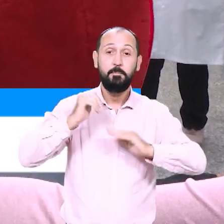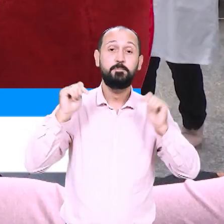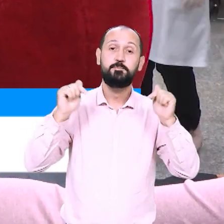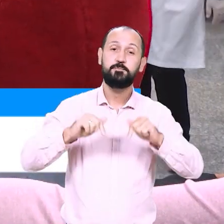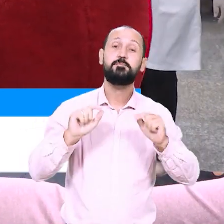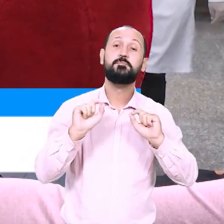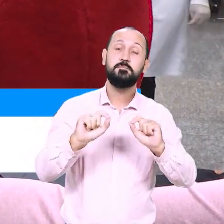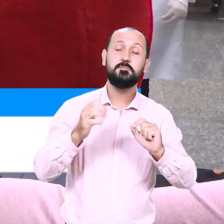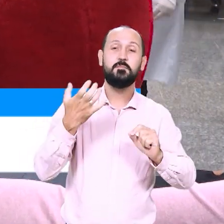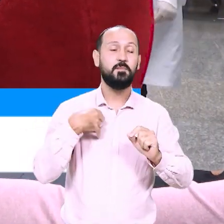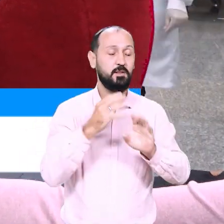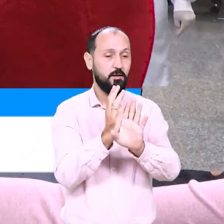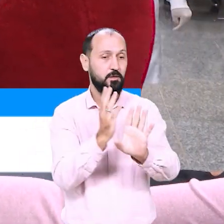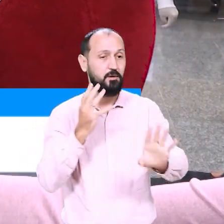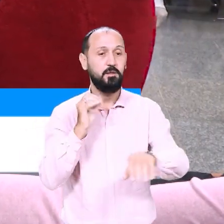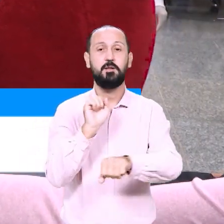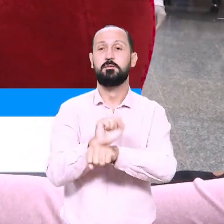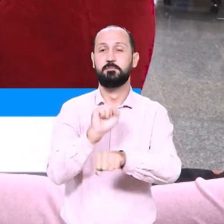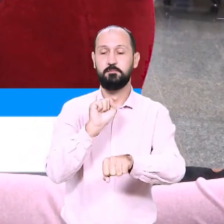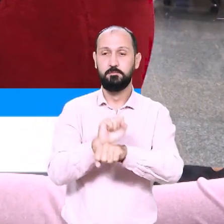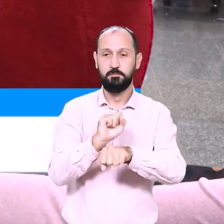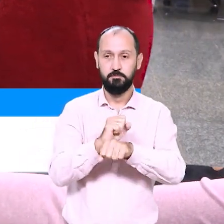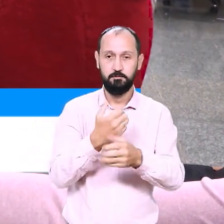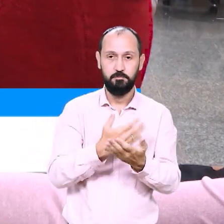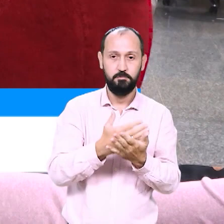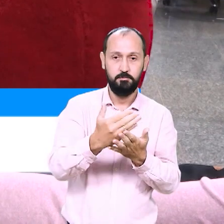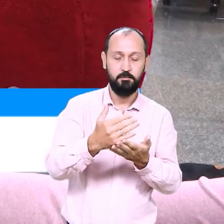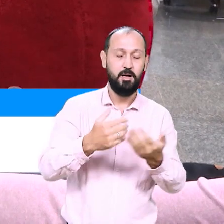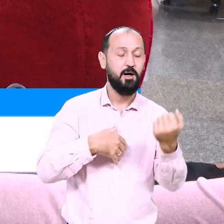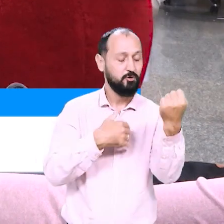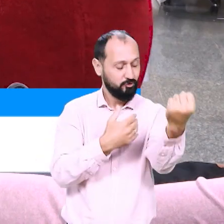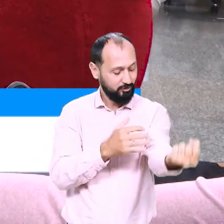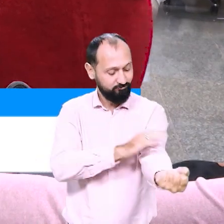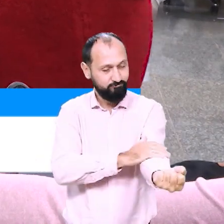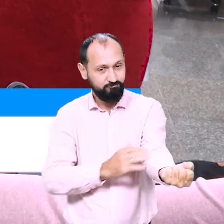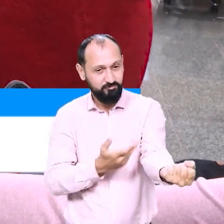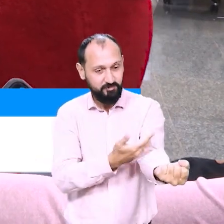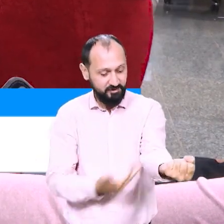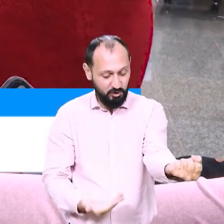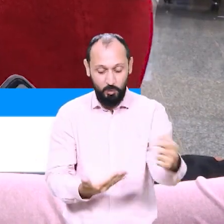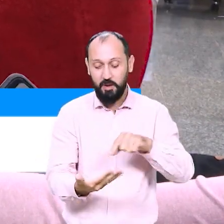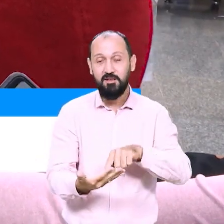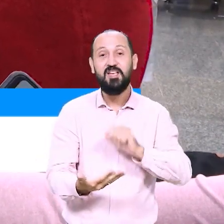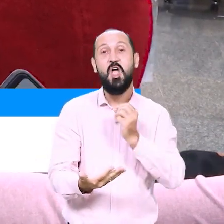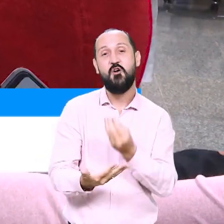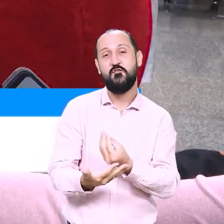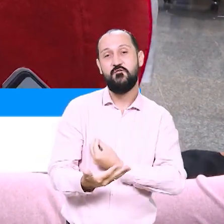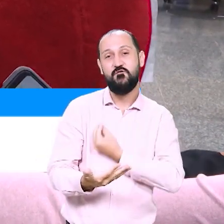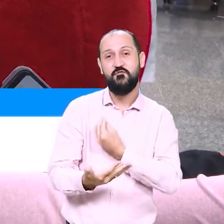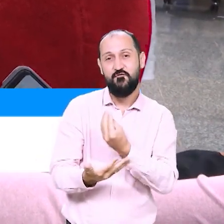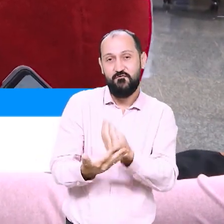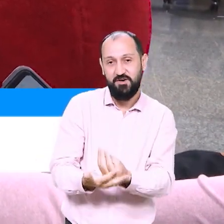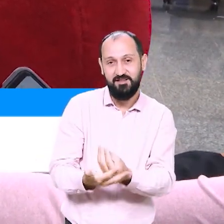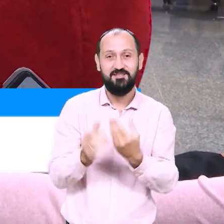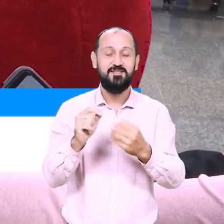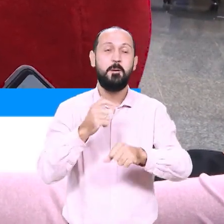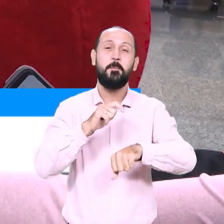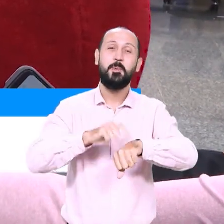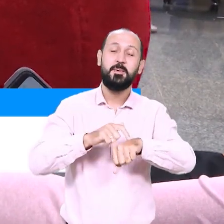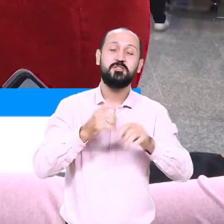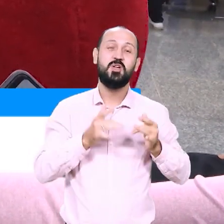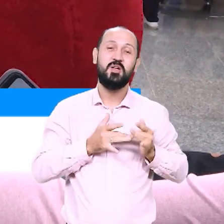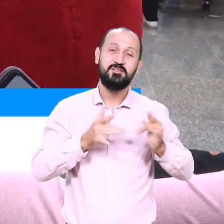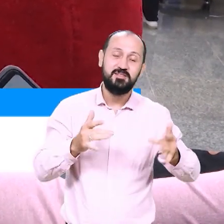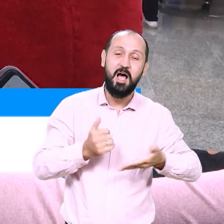100 servidores aqui hoje, já ali na fila, esperando para dar o seu bracinho e para doar a vida. Então, assim, um espírito de